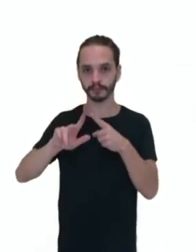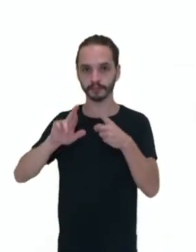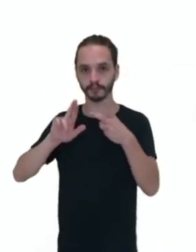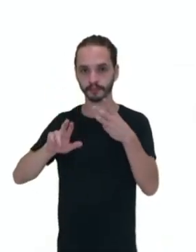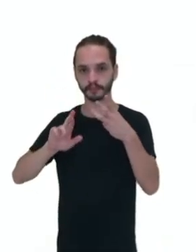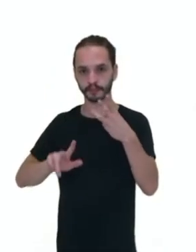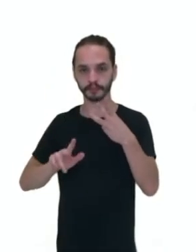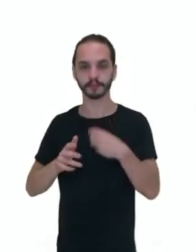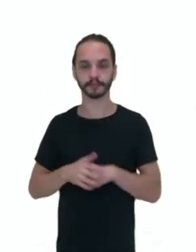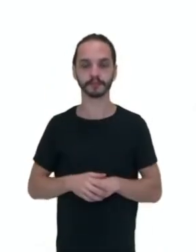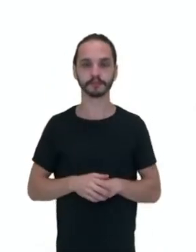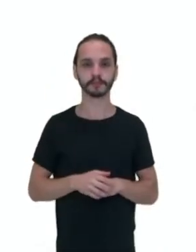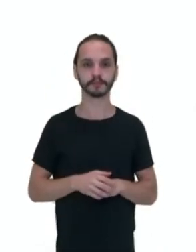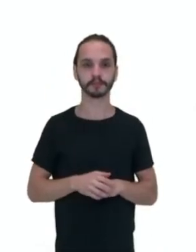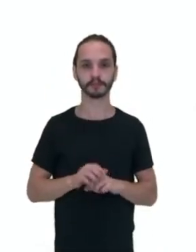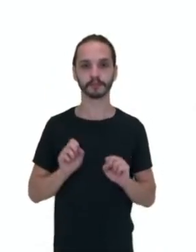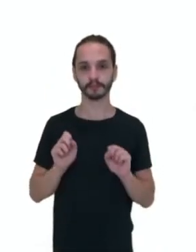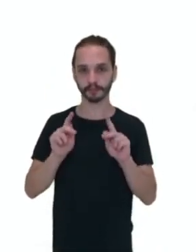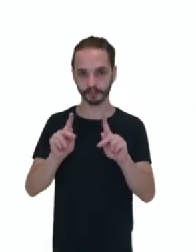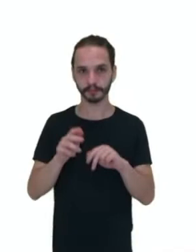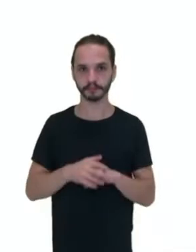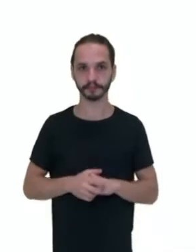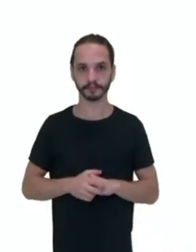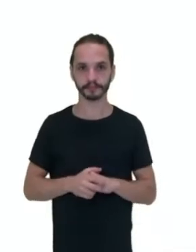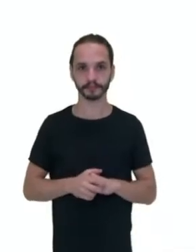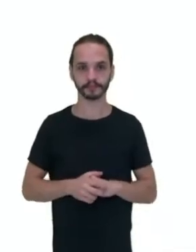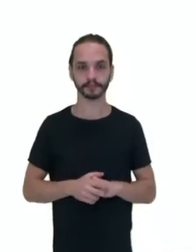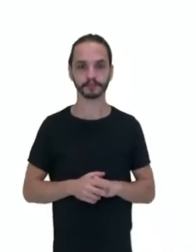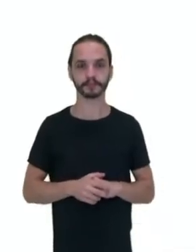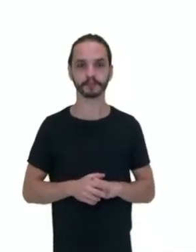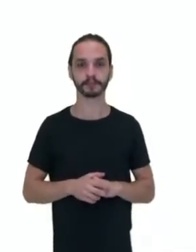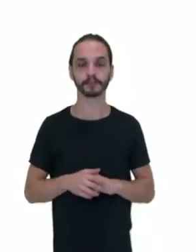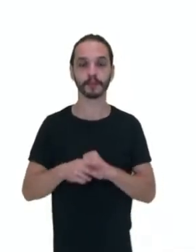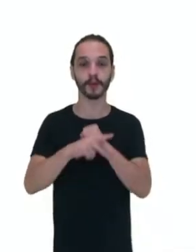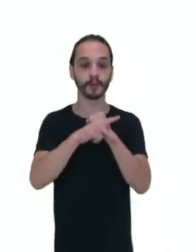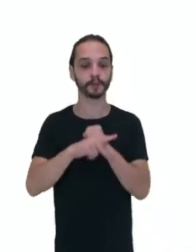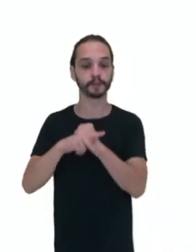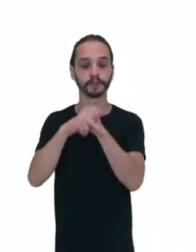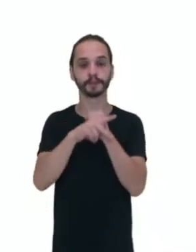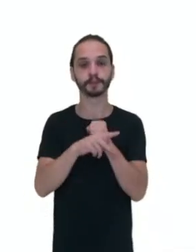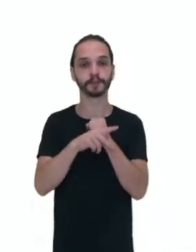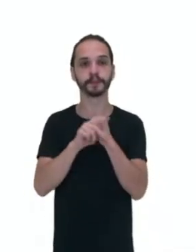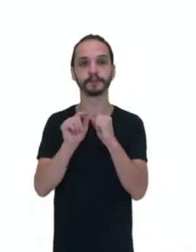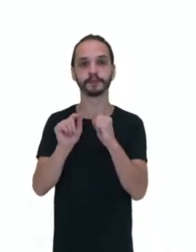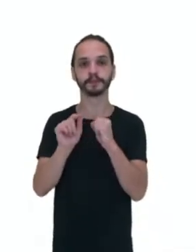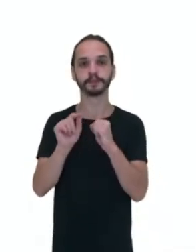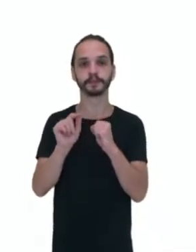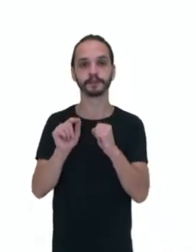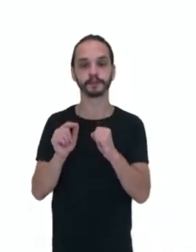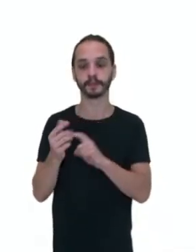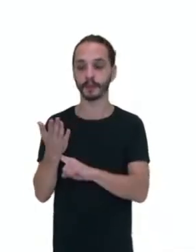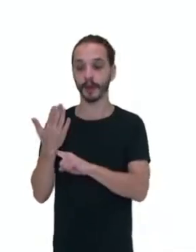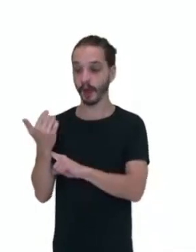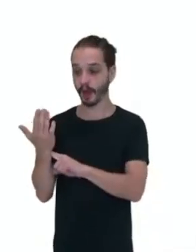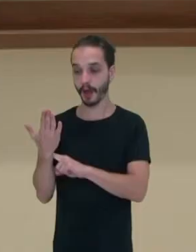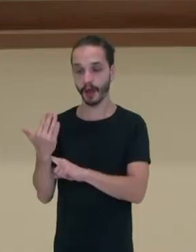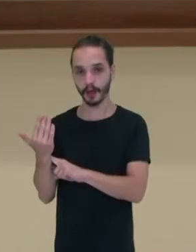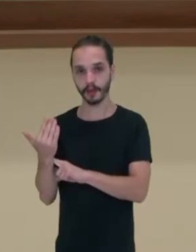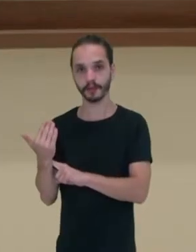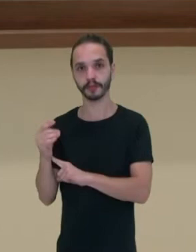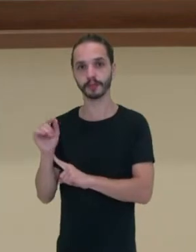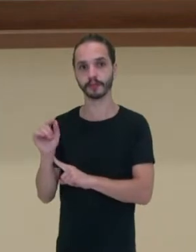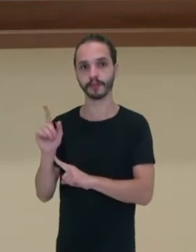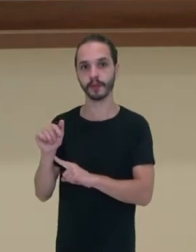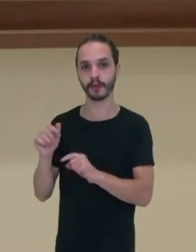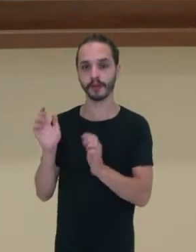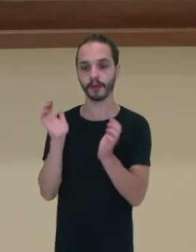característica correspondente, ok, minha gente? Os protozoários, as algas são classificadas ali